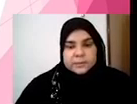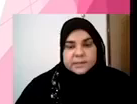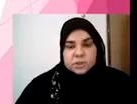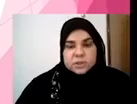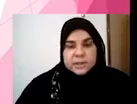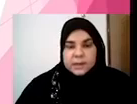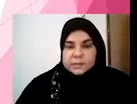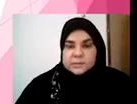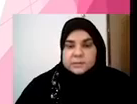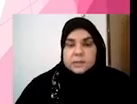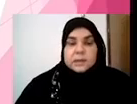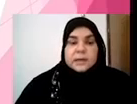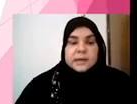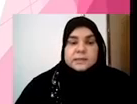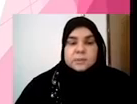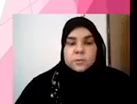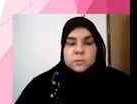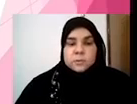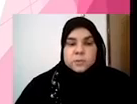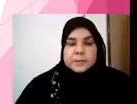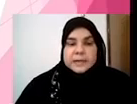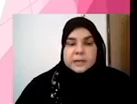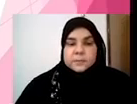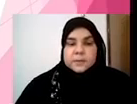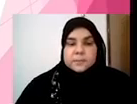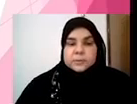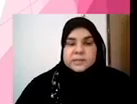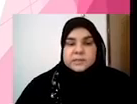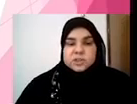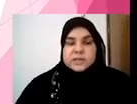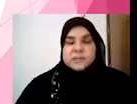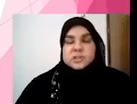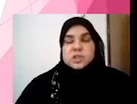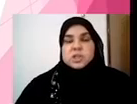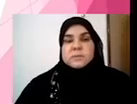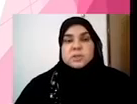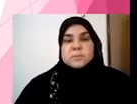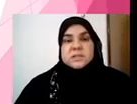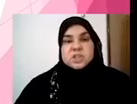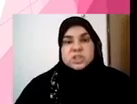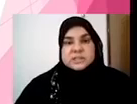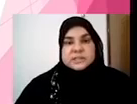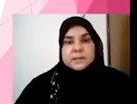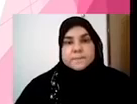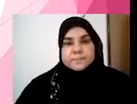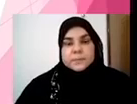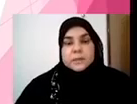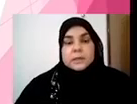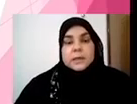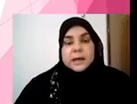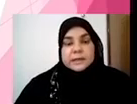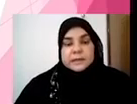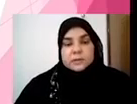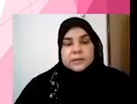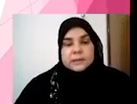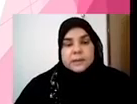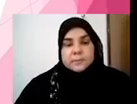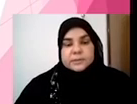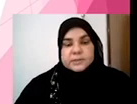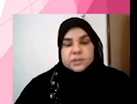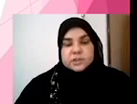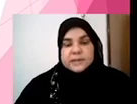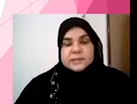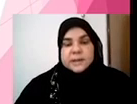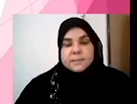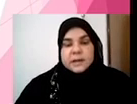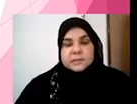uma potência de 10. Esse número multiplicado pela potência de 10 a gente chama de mantissa. Aqui eu tenho lá a